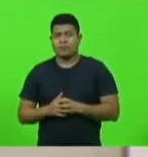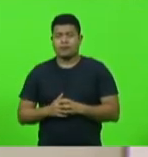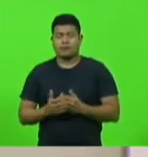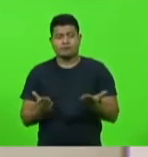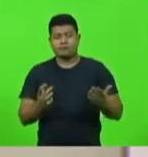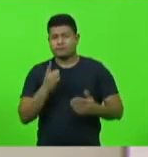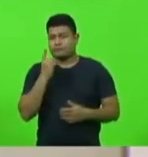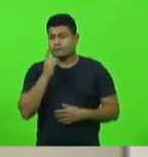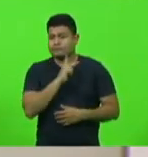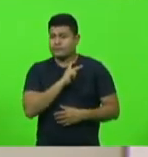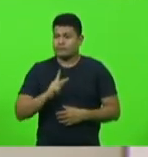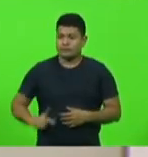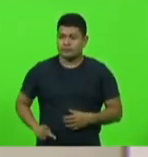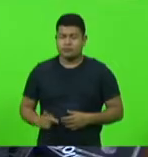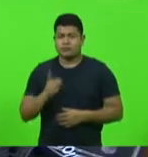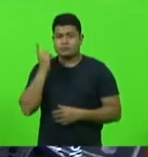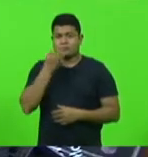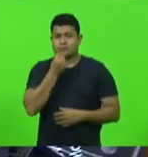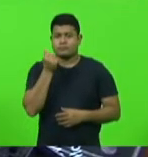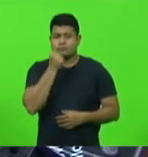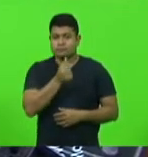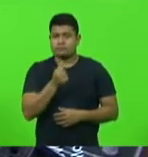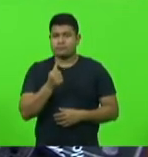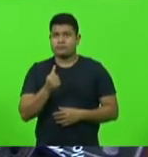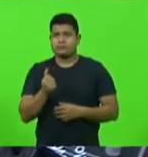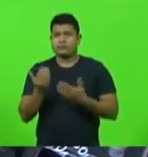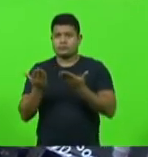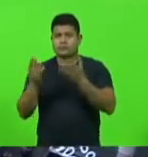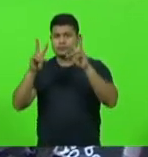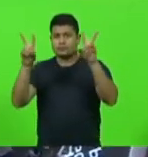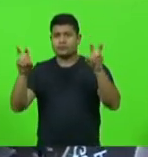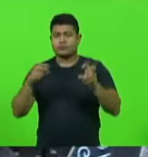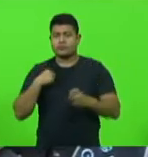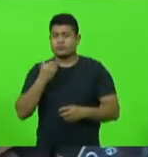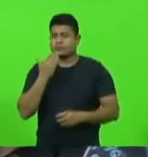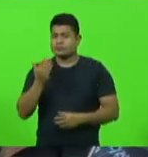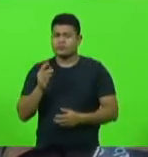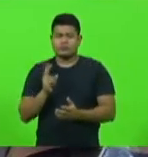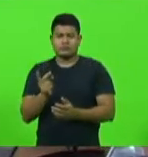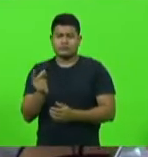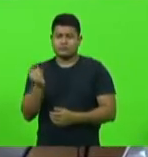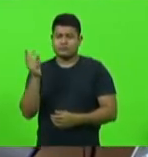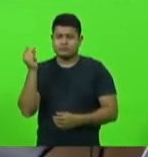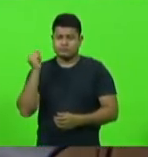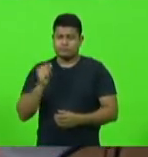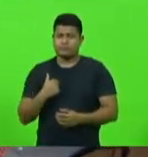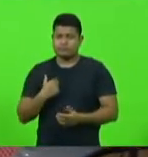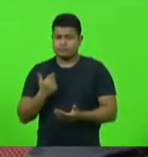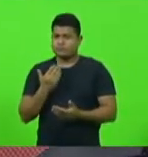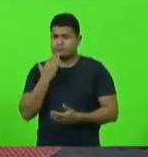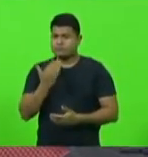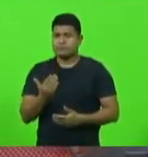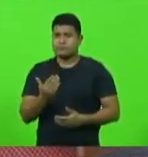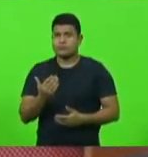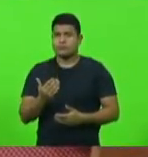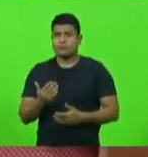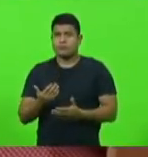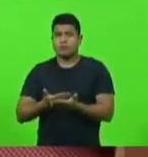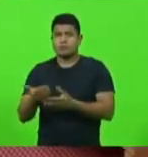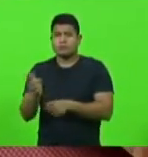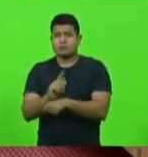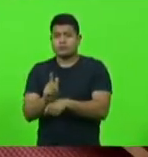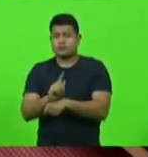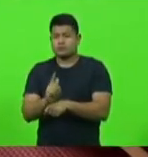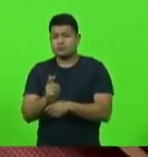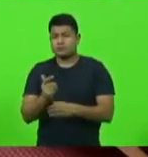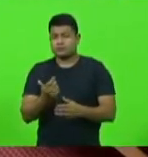senhores deputados, deputadas, esta pauta, esta reivindicação já vem há algum tempo, inclusive da gestão passada, do governo